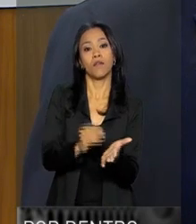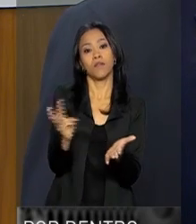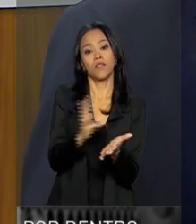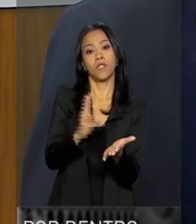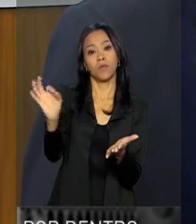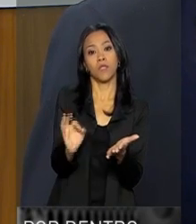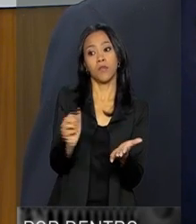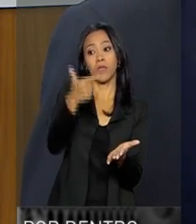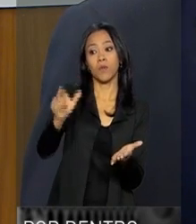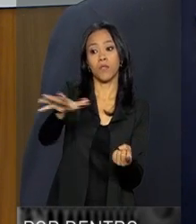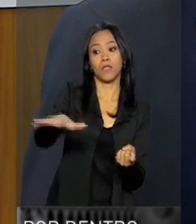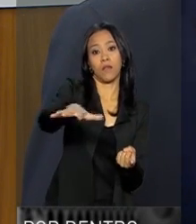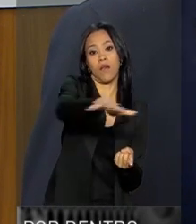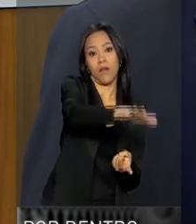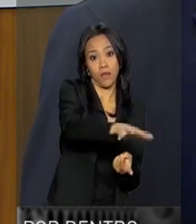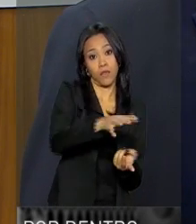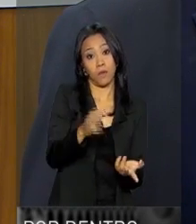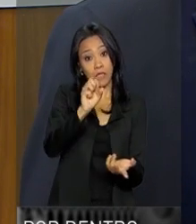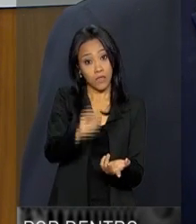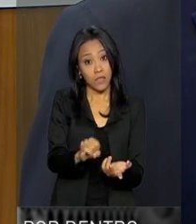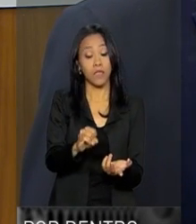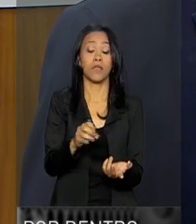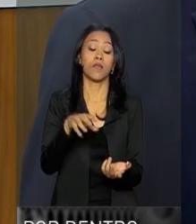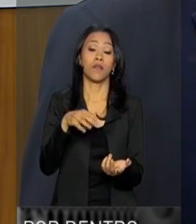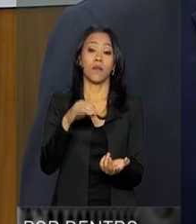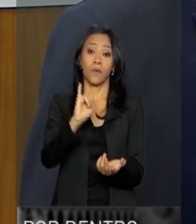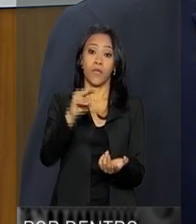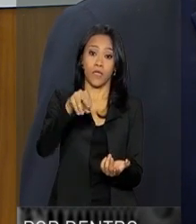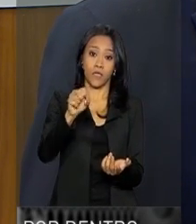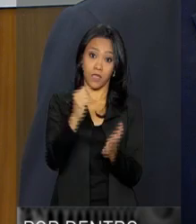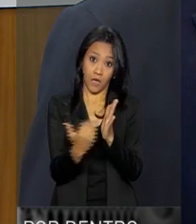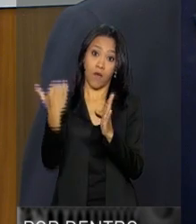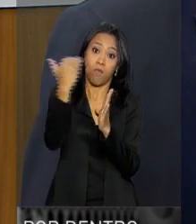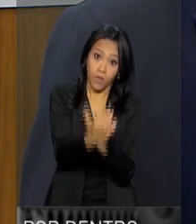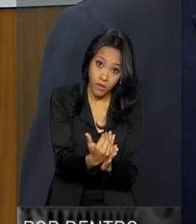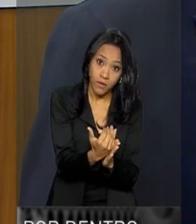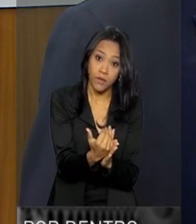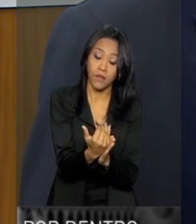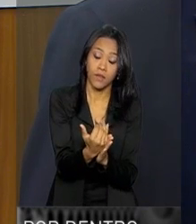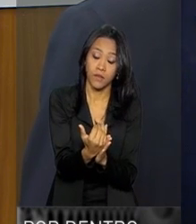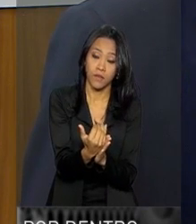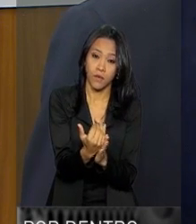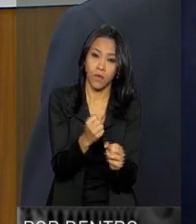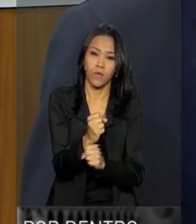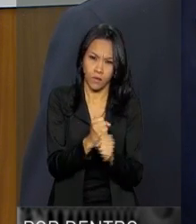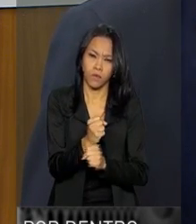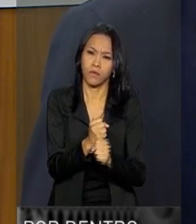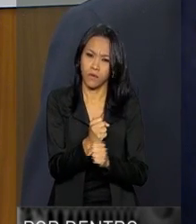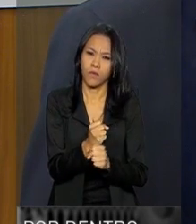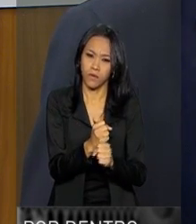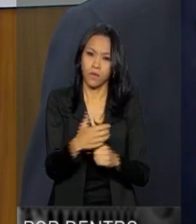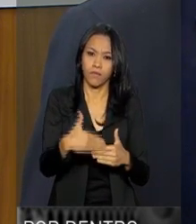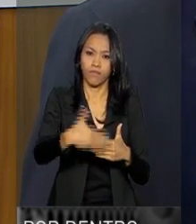todas então se a previdência aumenta como tem aumentado nos últimos anos a previdência há uns anos a dia